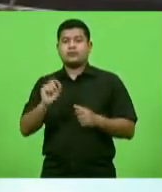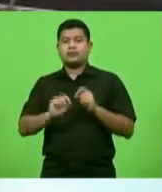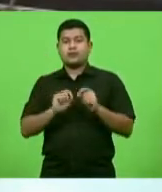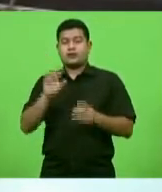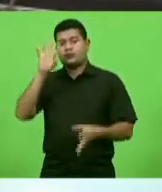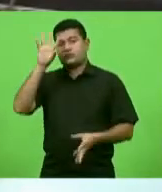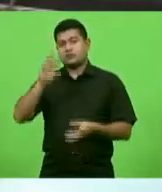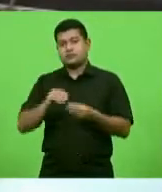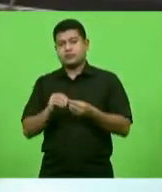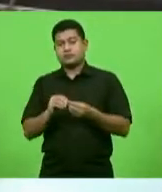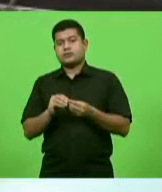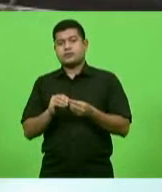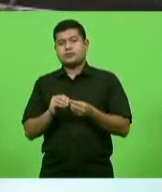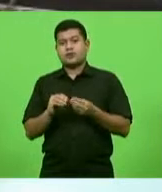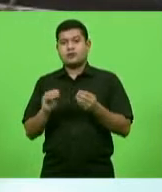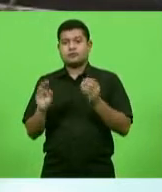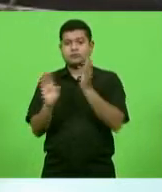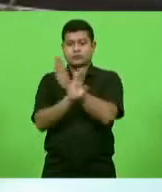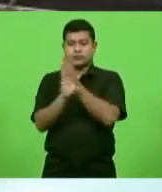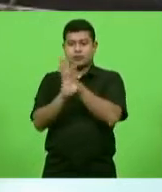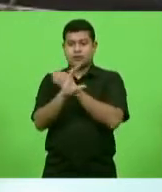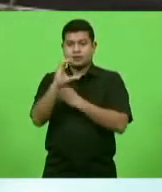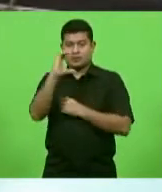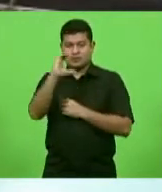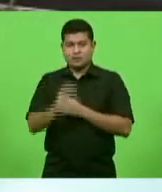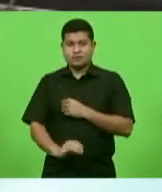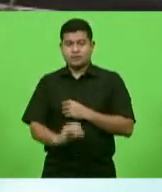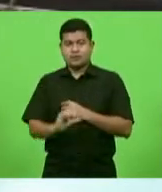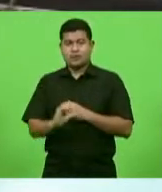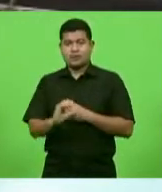do inquérito civil público